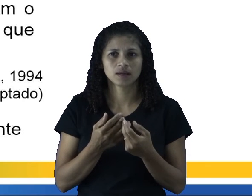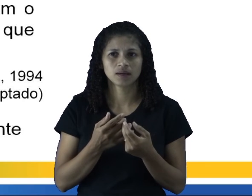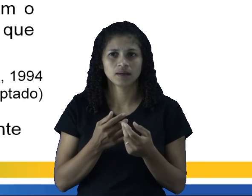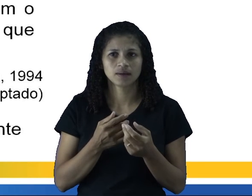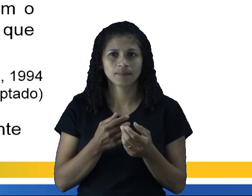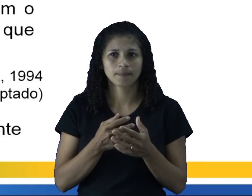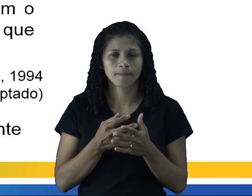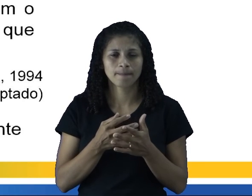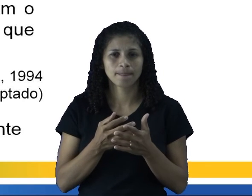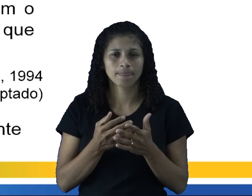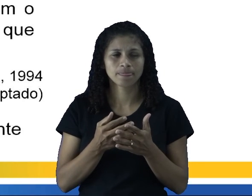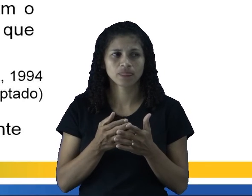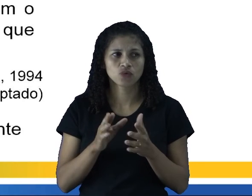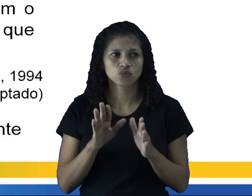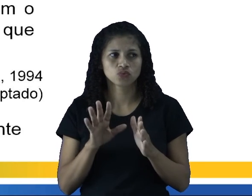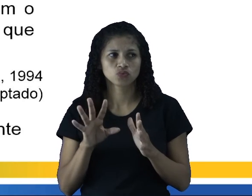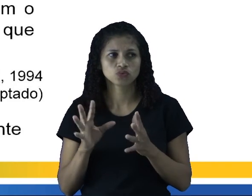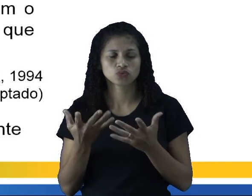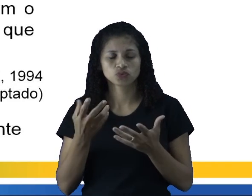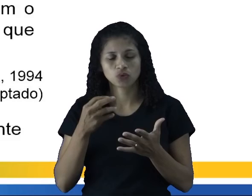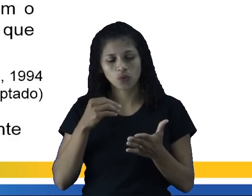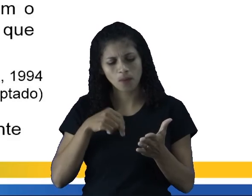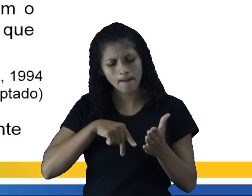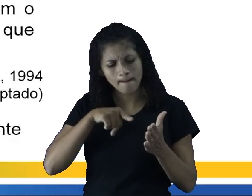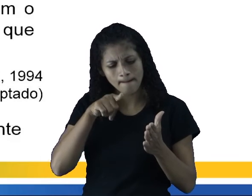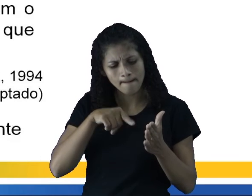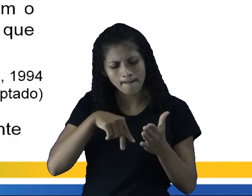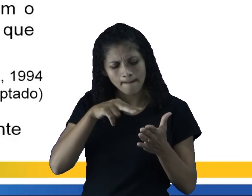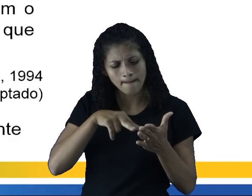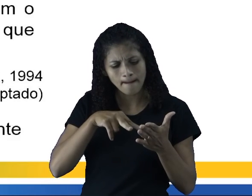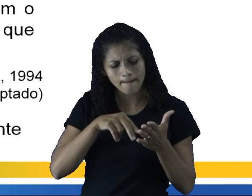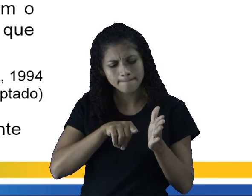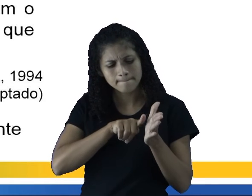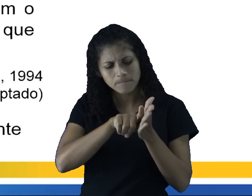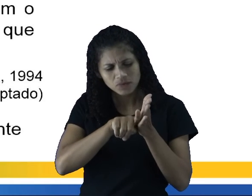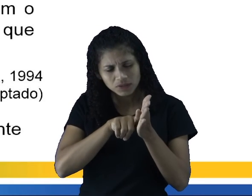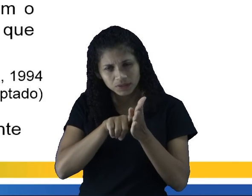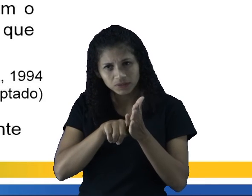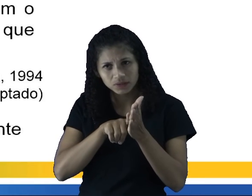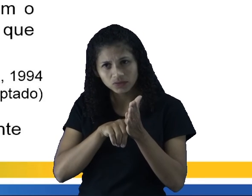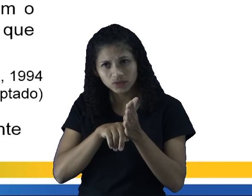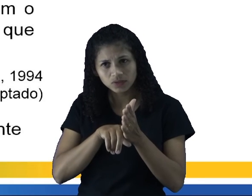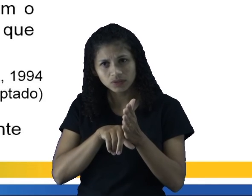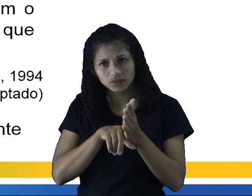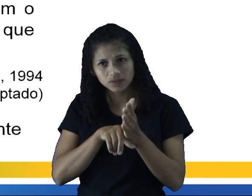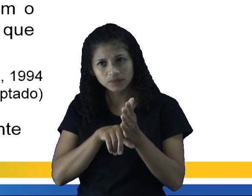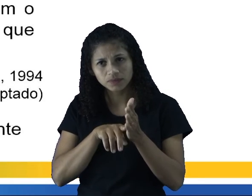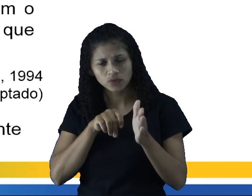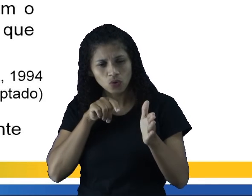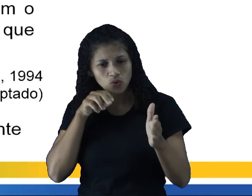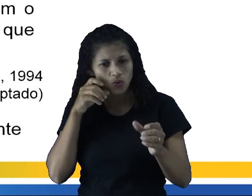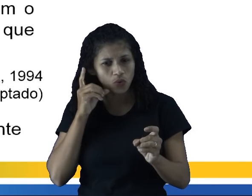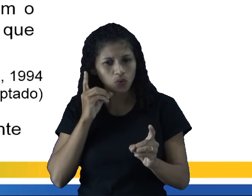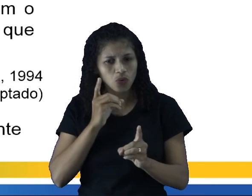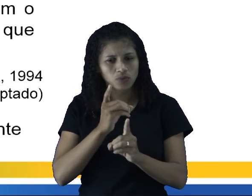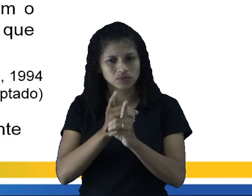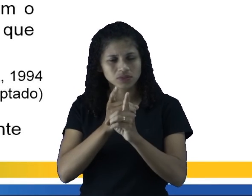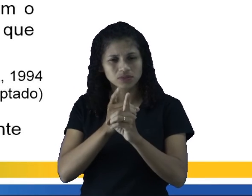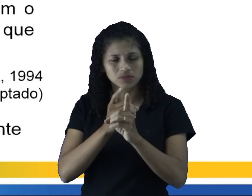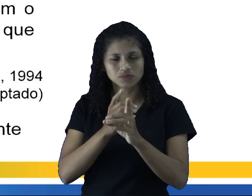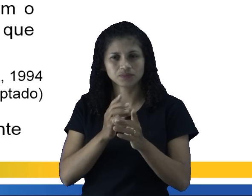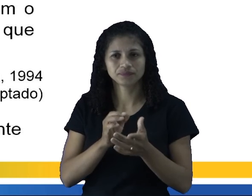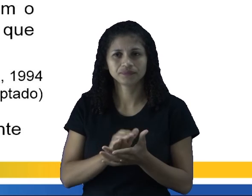A façanha pareceu tão extraordinária, que lhe foi conferido um prêmio Nobel. Então, baseado em toda